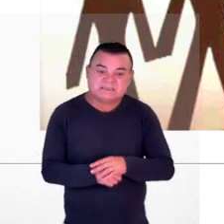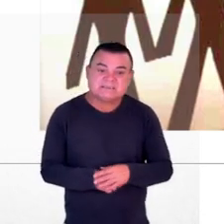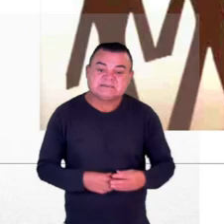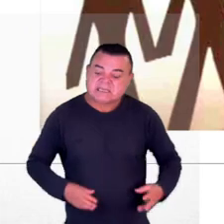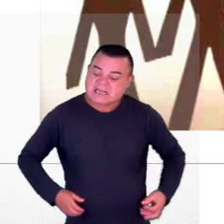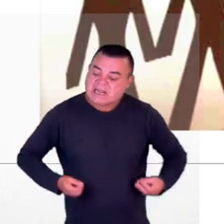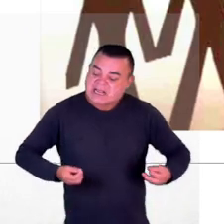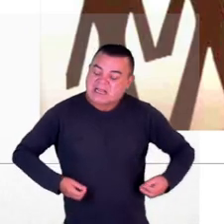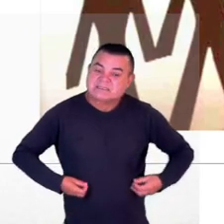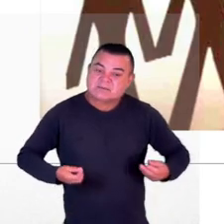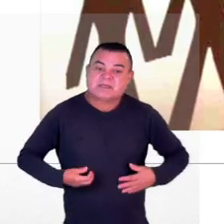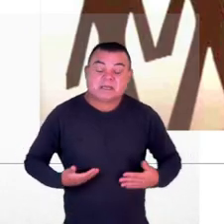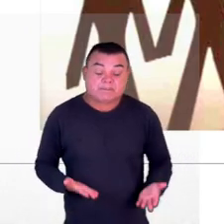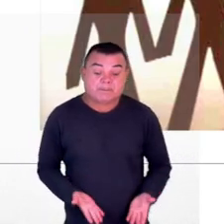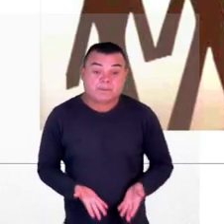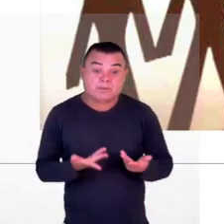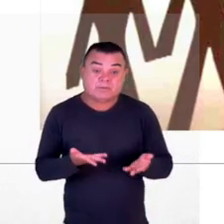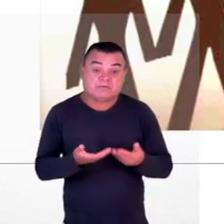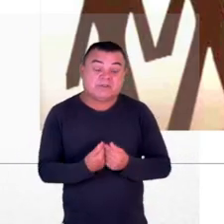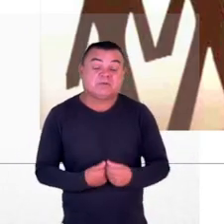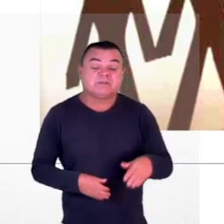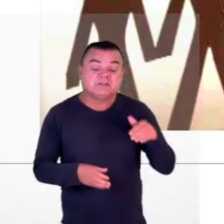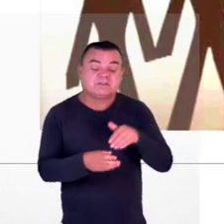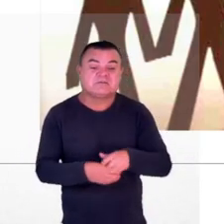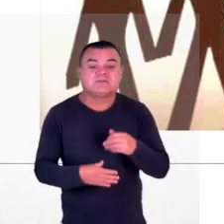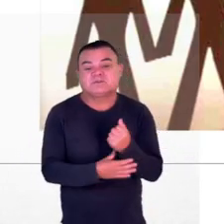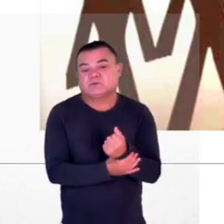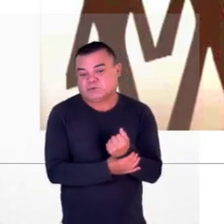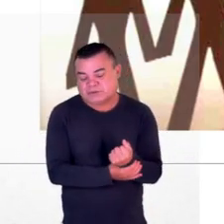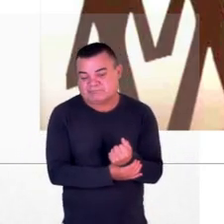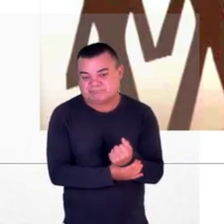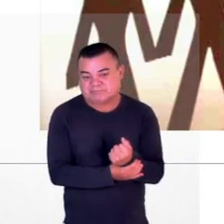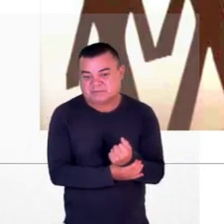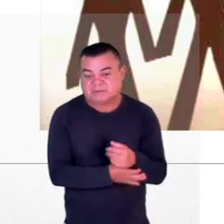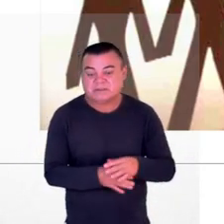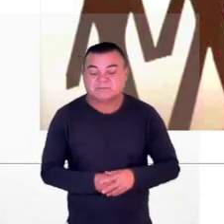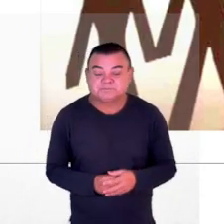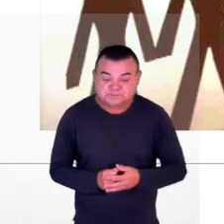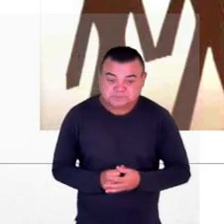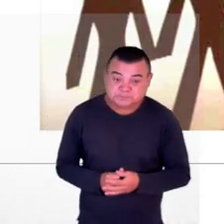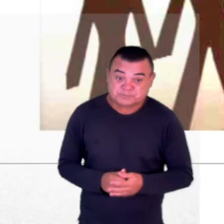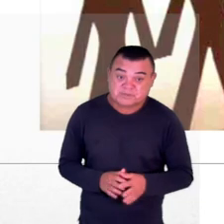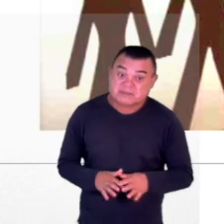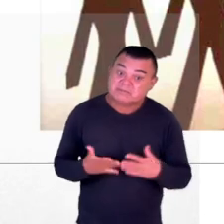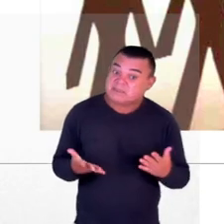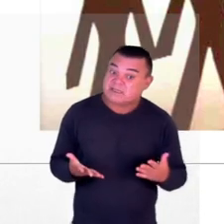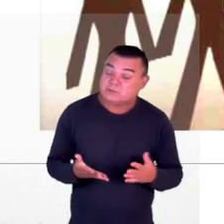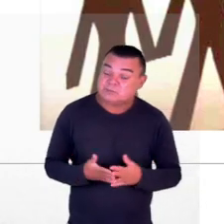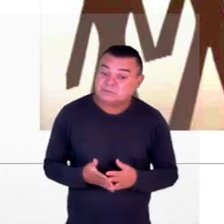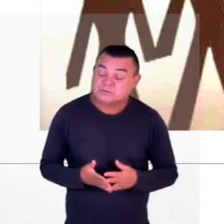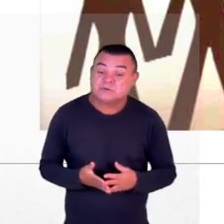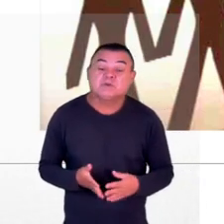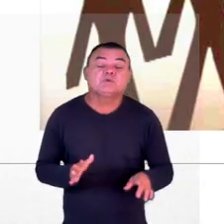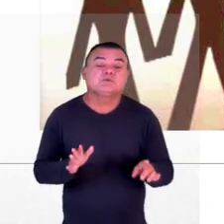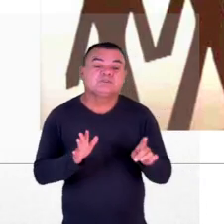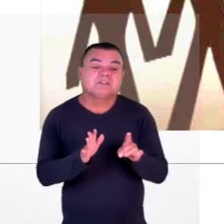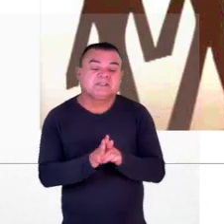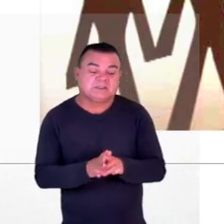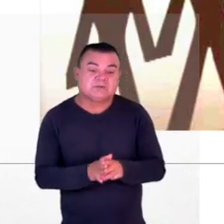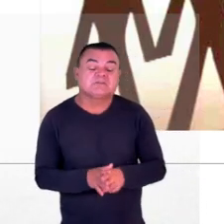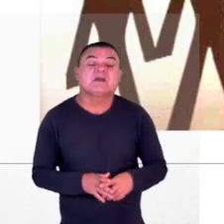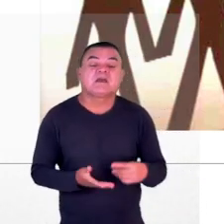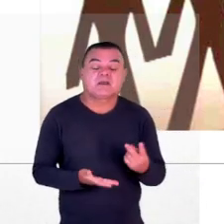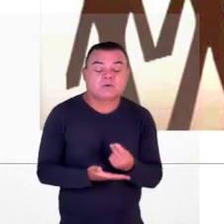então ele tem também uma prestação positiva que demanda um ônus estatal assim como os direitos econômicos sociais e